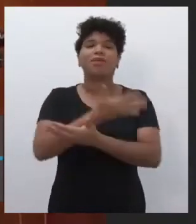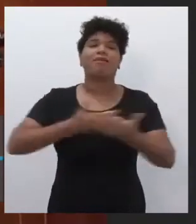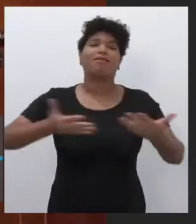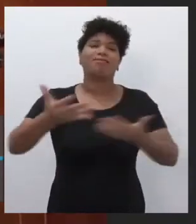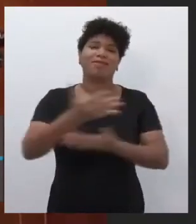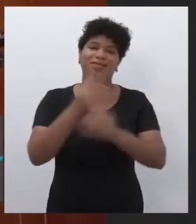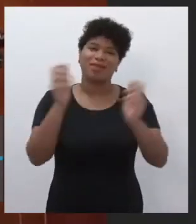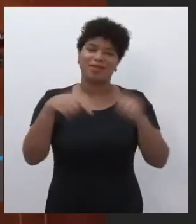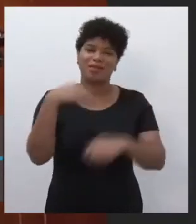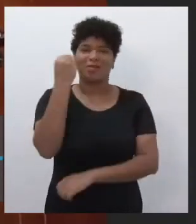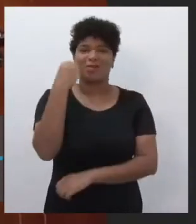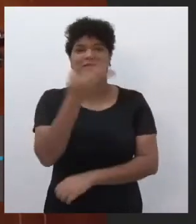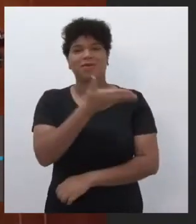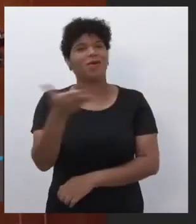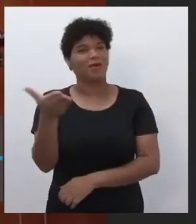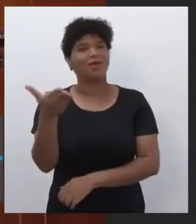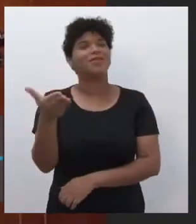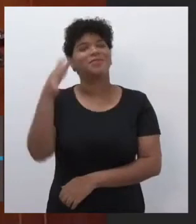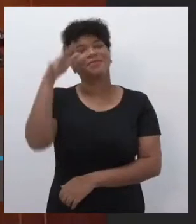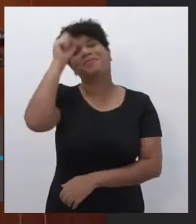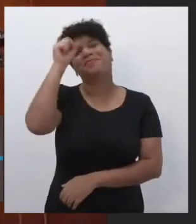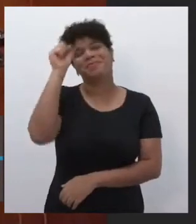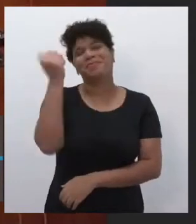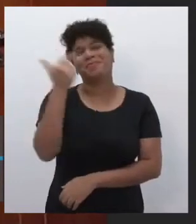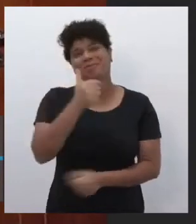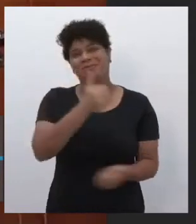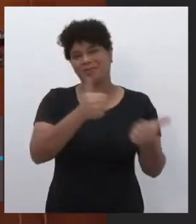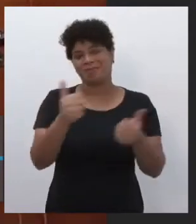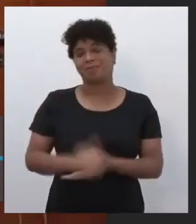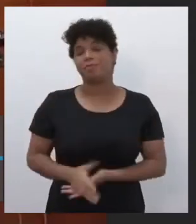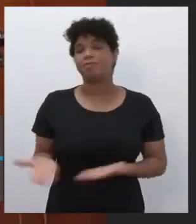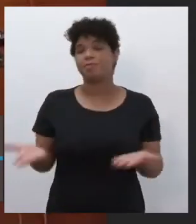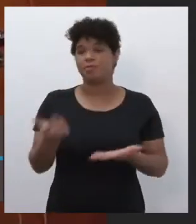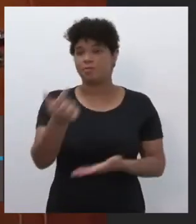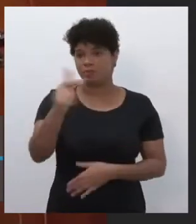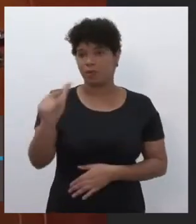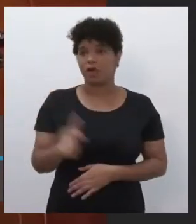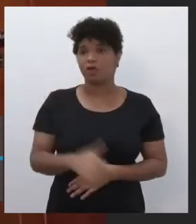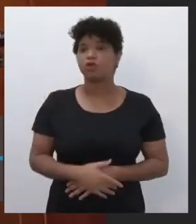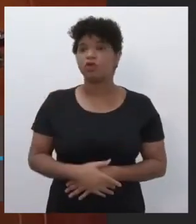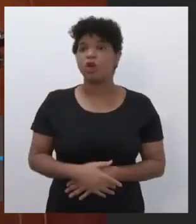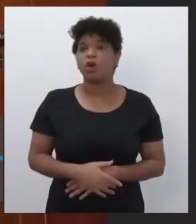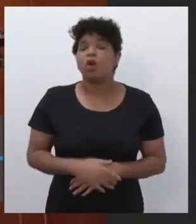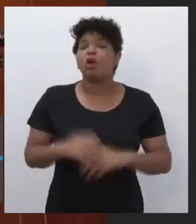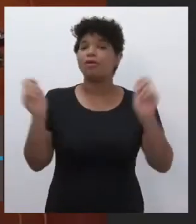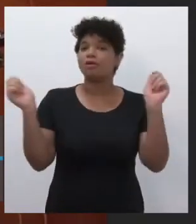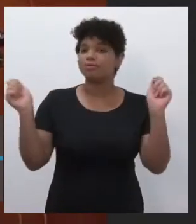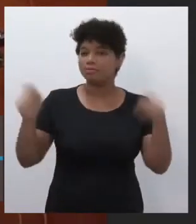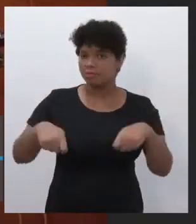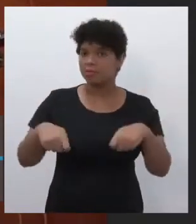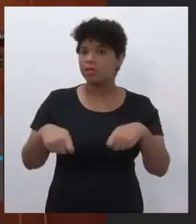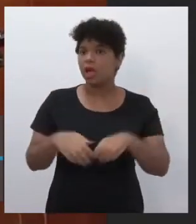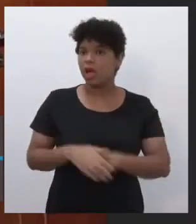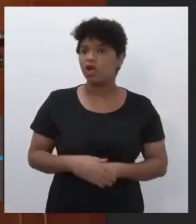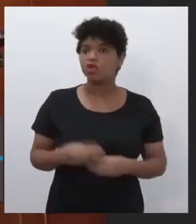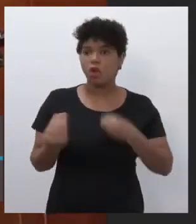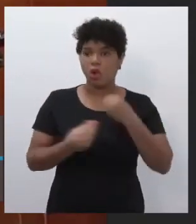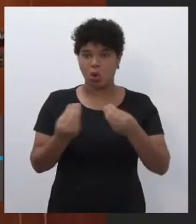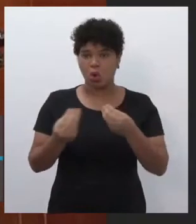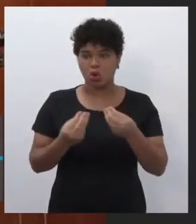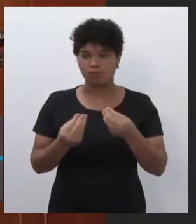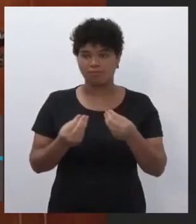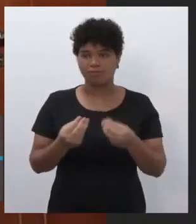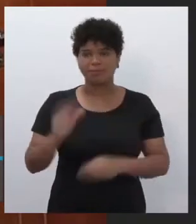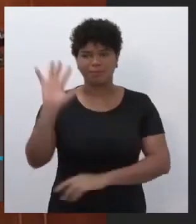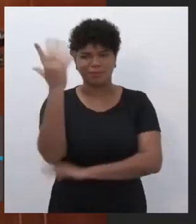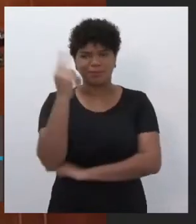partilhar a experiência. E aí a nossa próxima interação é justamente com isso também. Mas aí a gente vai fazer em cima de uma